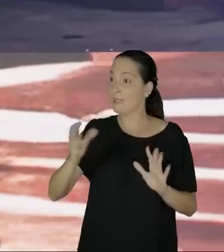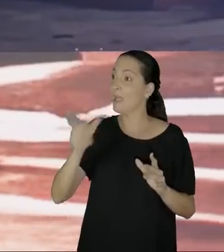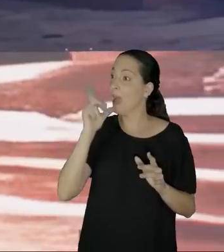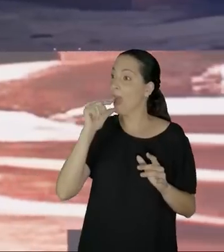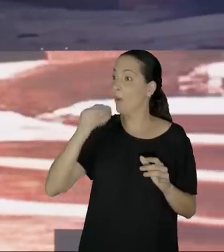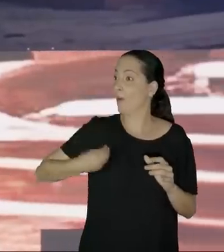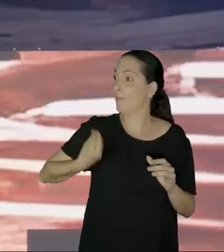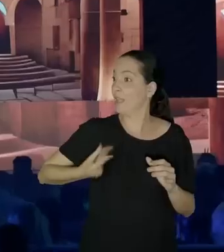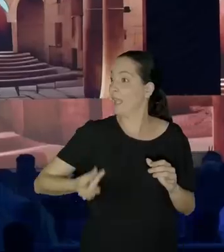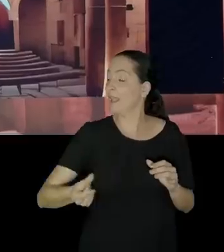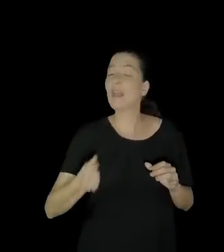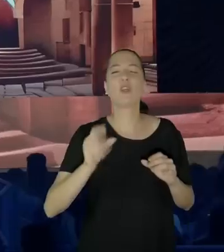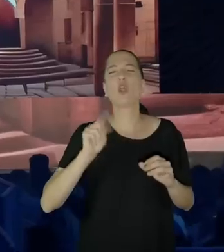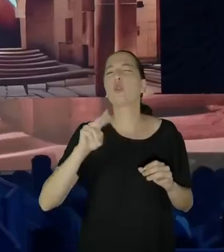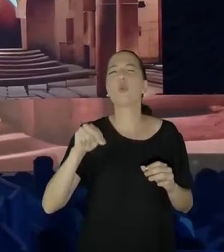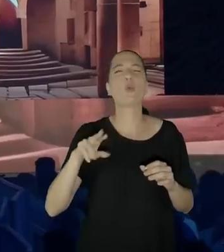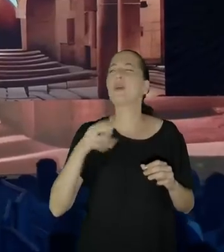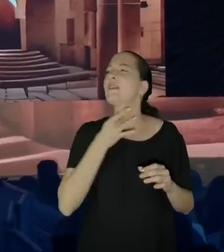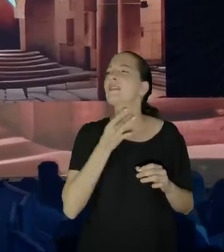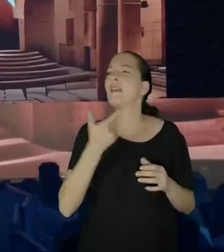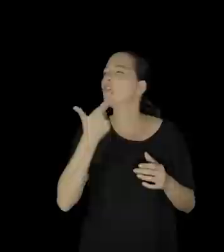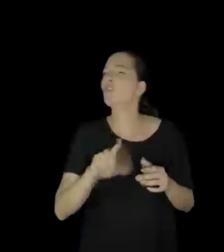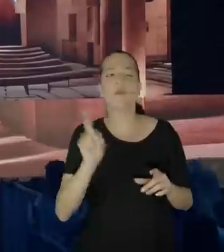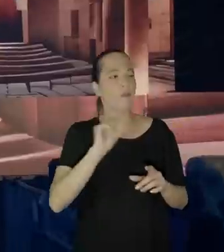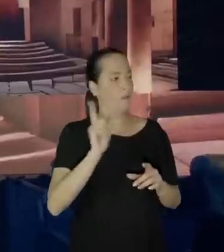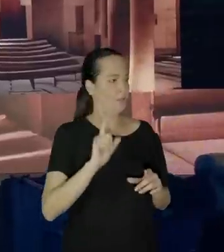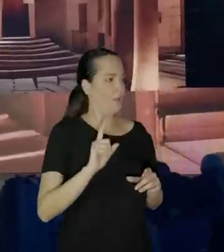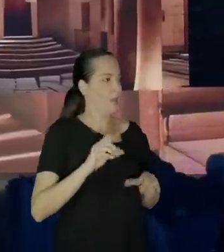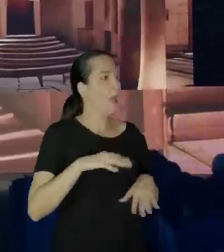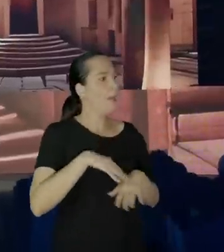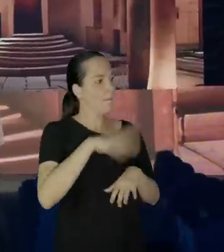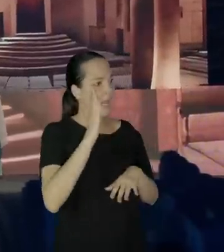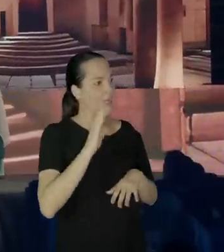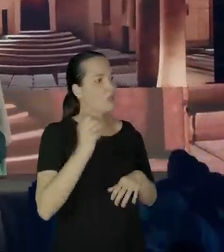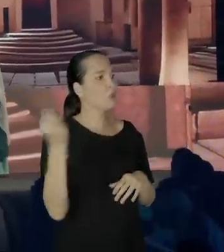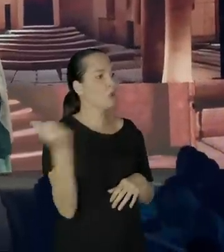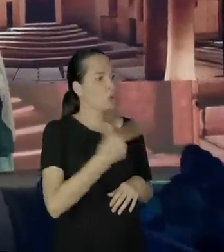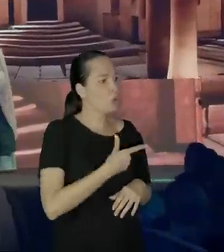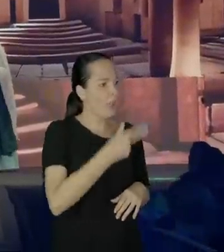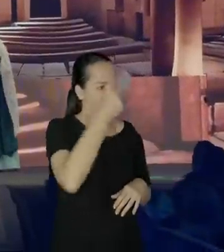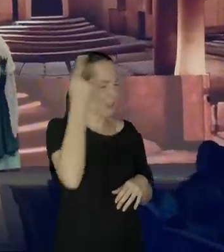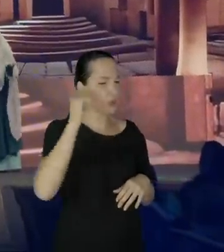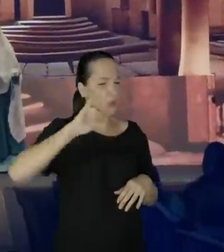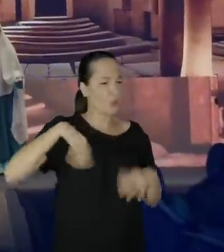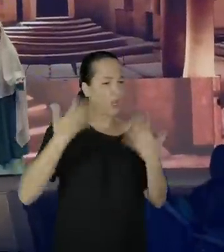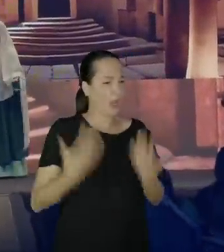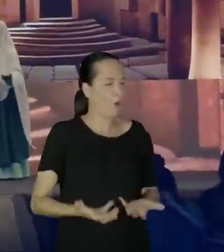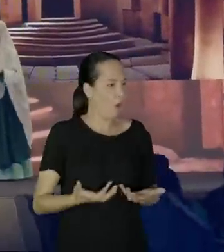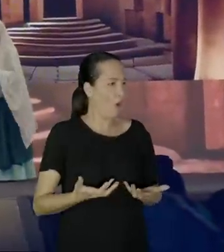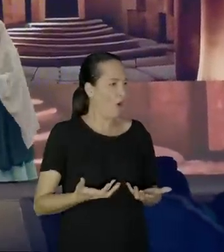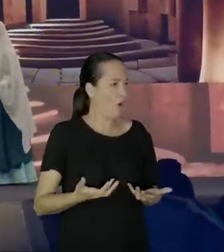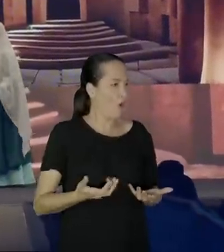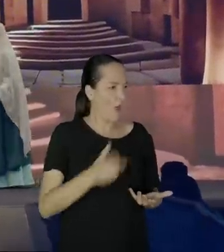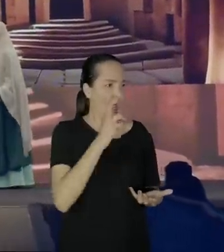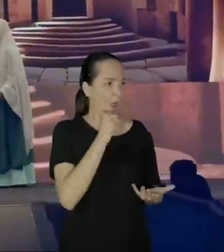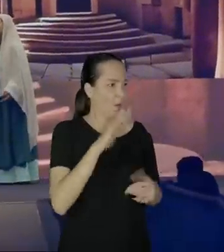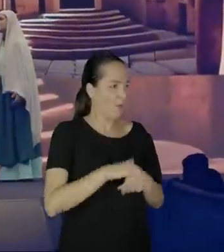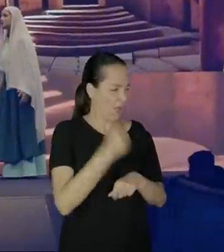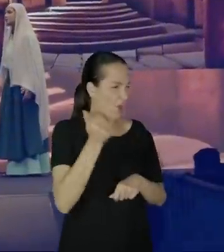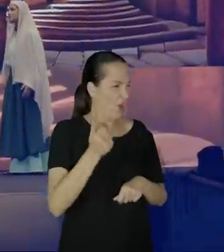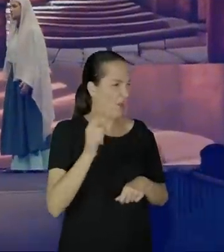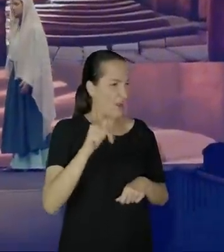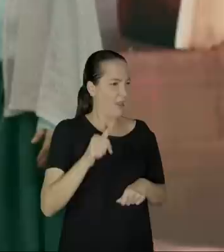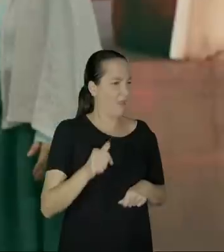nosso patriarca Jacó, que nos deu este poço, de onde beberão ele, os seus filhos e os seus